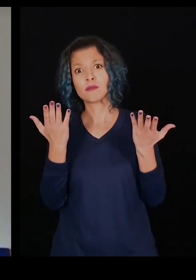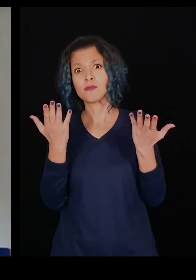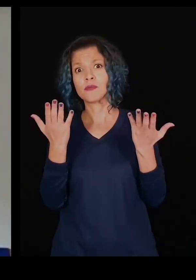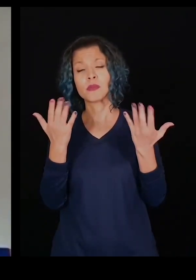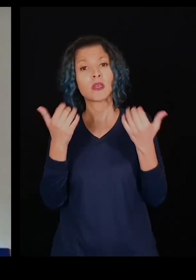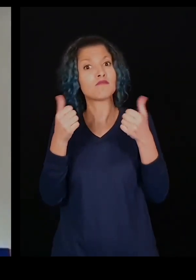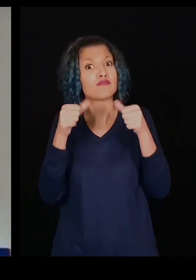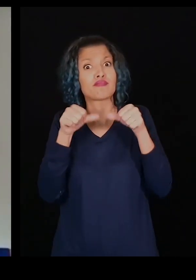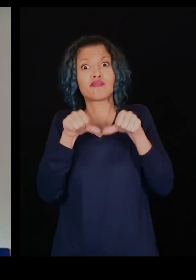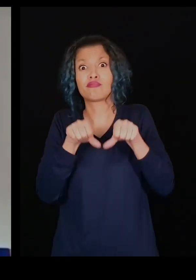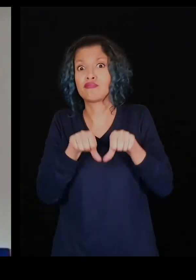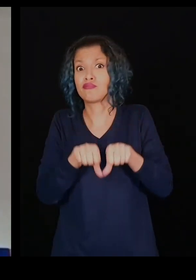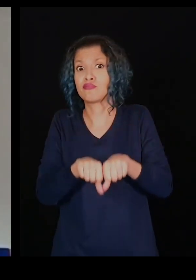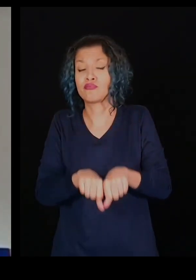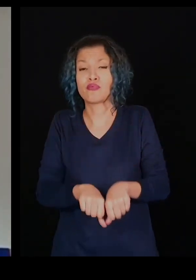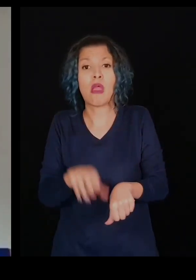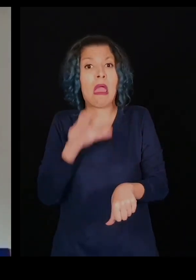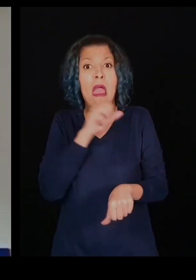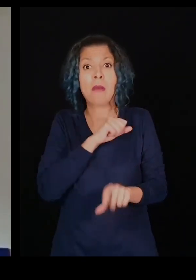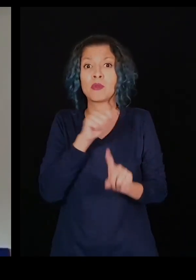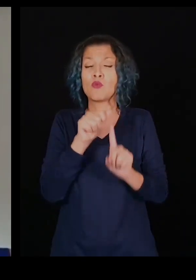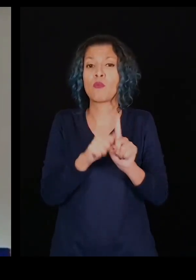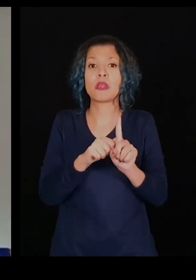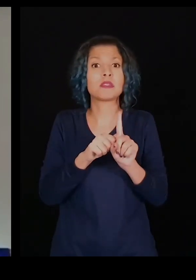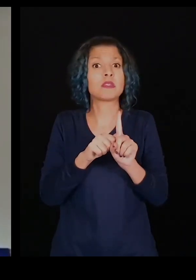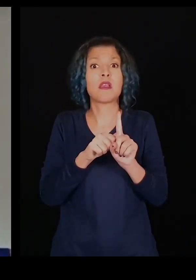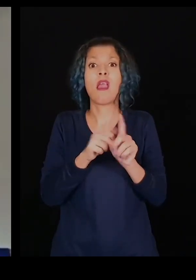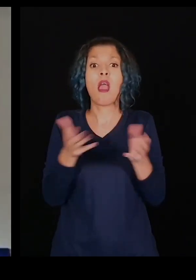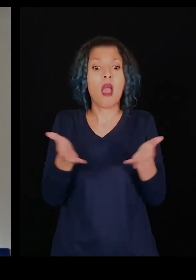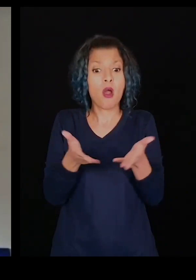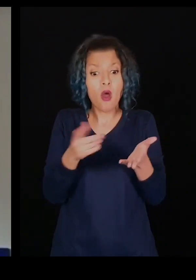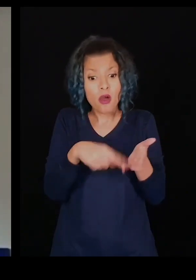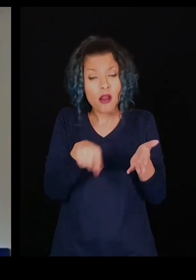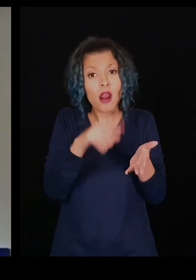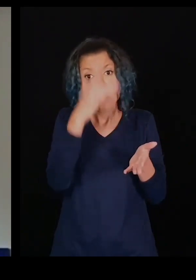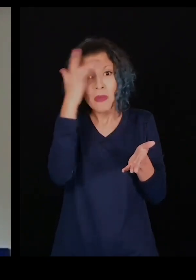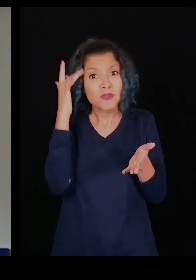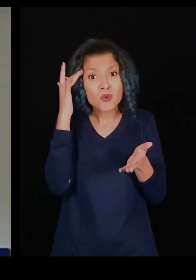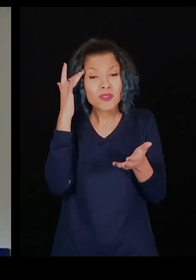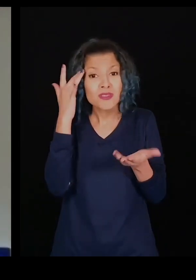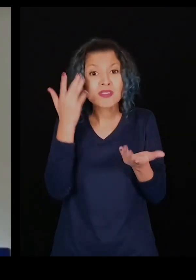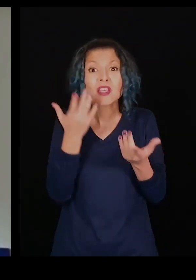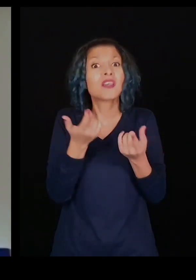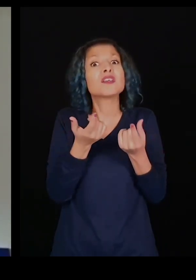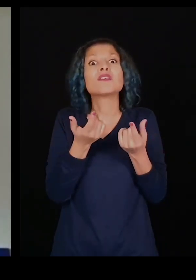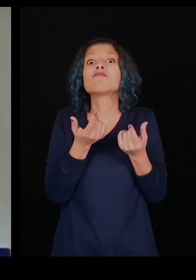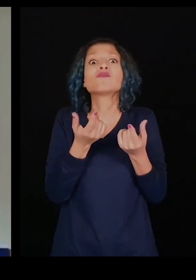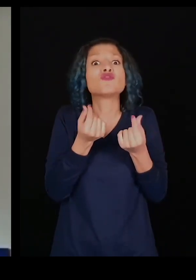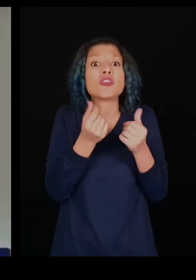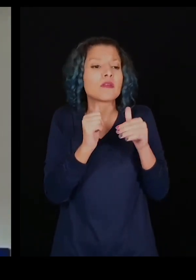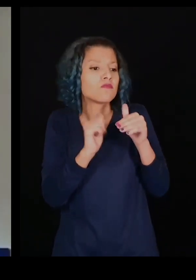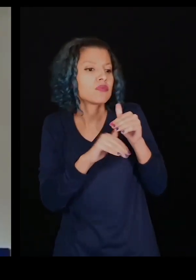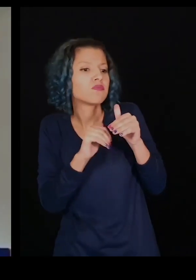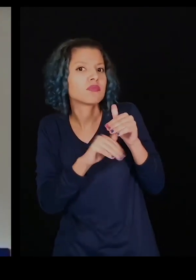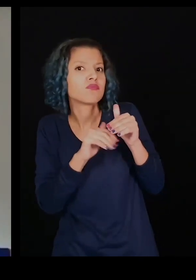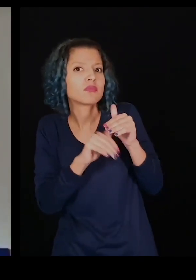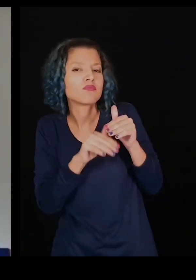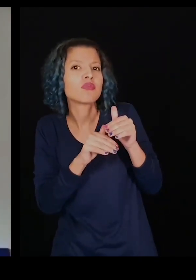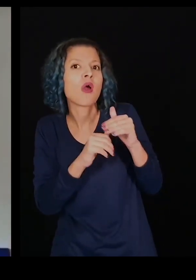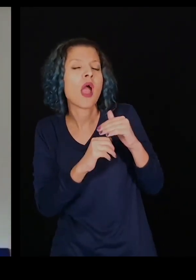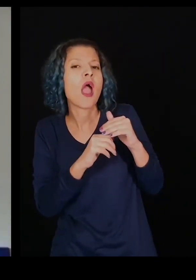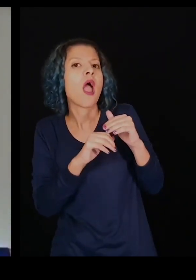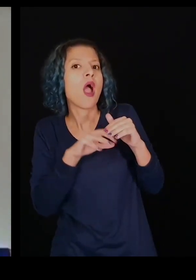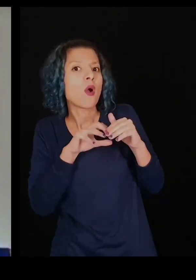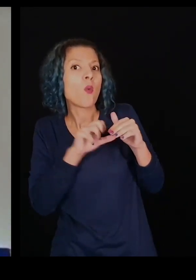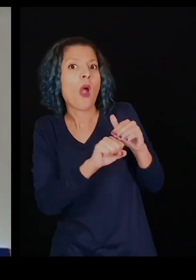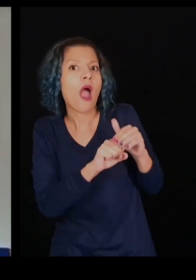para essa faixa de pessoas que trabalham, que não conseguem acumular, não tem reserva. Então, esse foi um problema. Mas